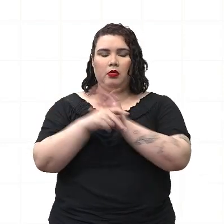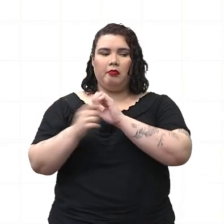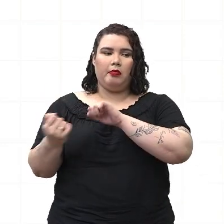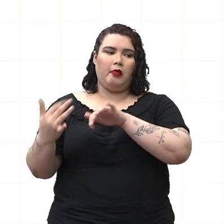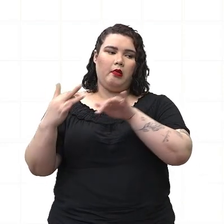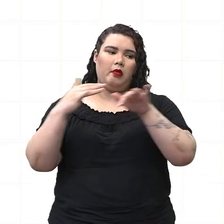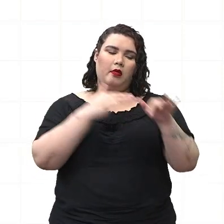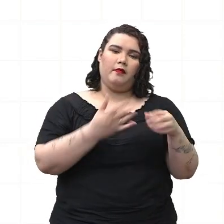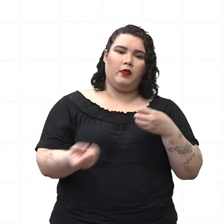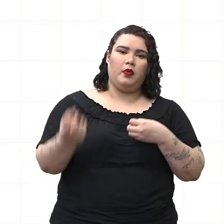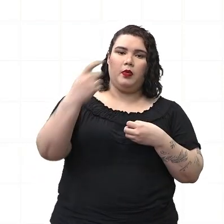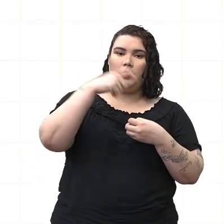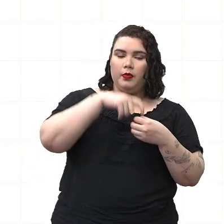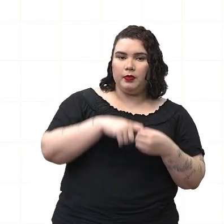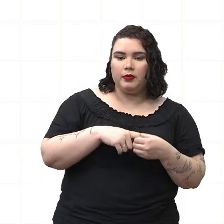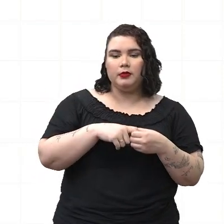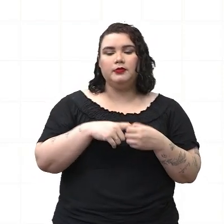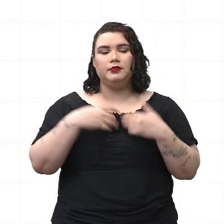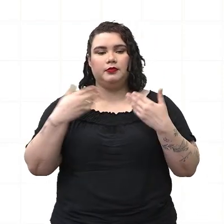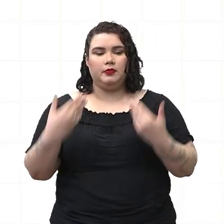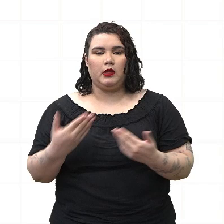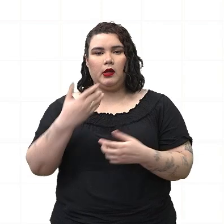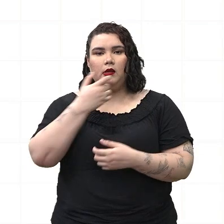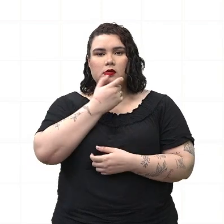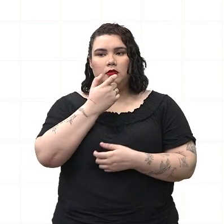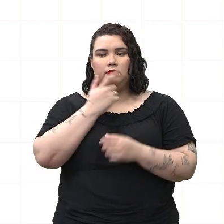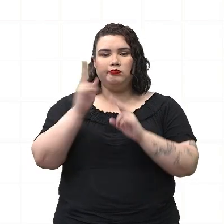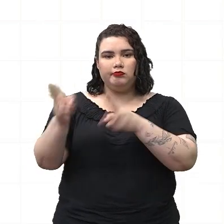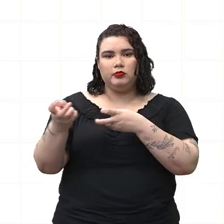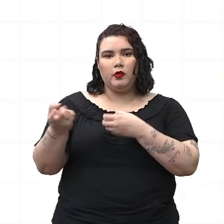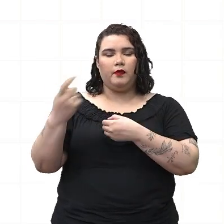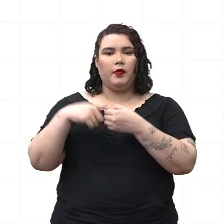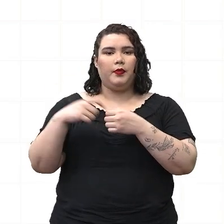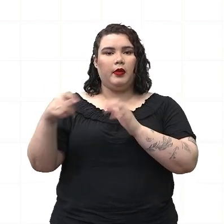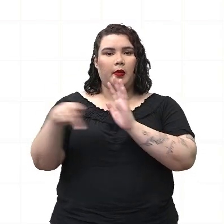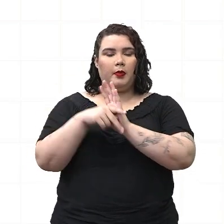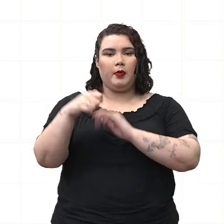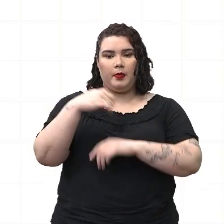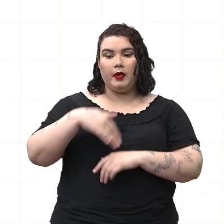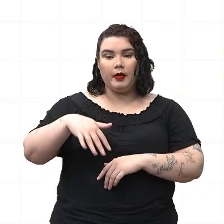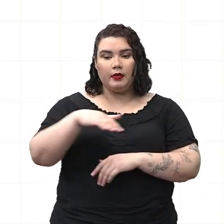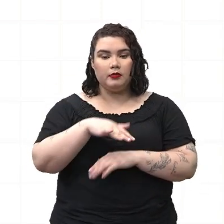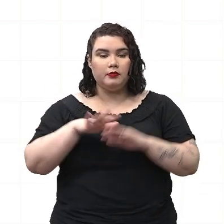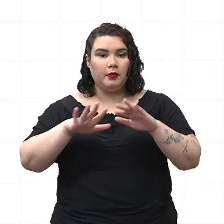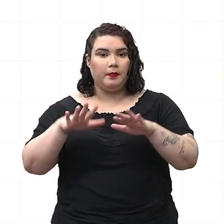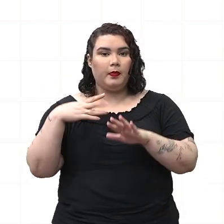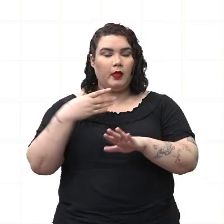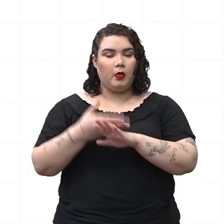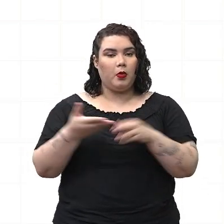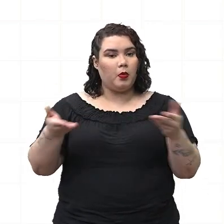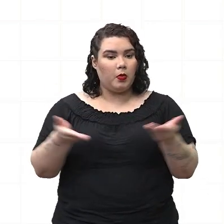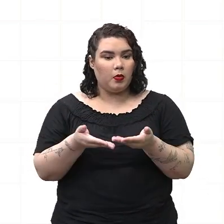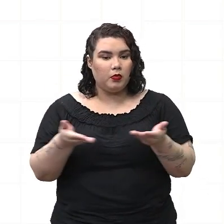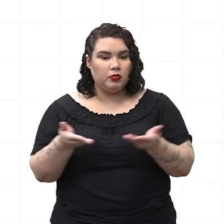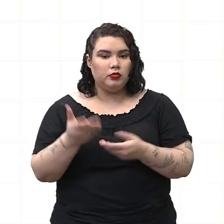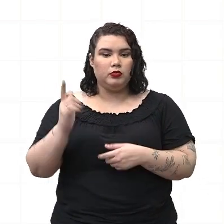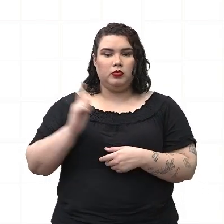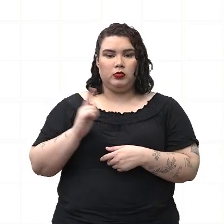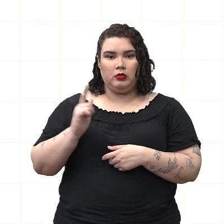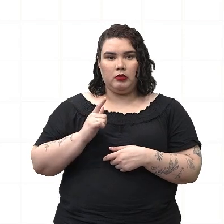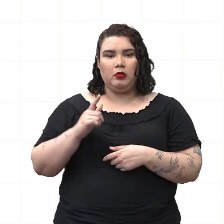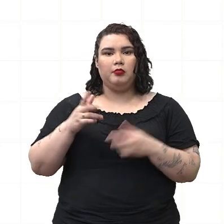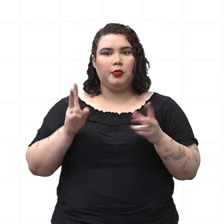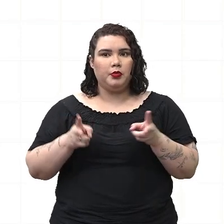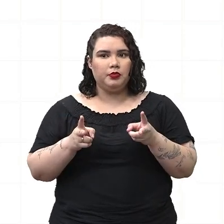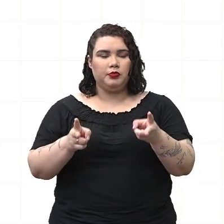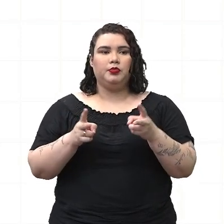de volta e o Reino Unido recuperou todas essas áreas ali. Hoje em dia, pessoal, ainda é assunto, por incrível